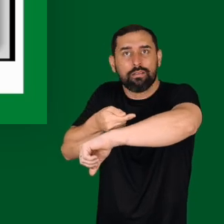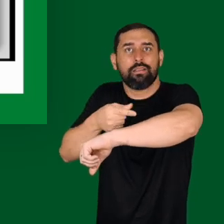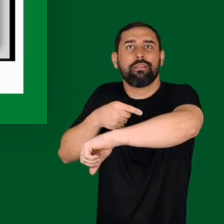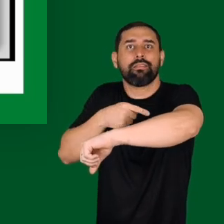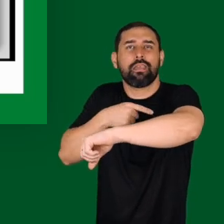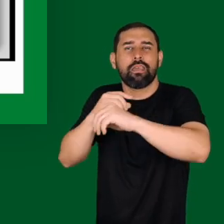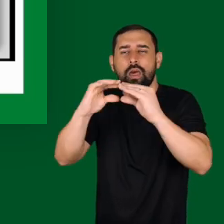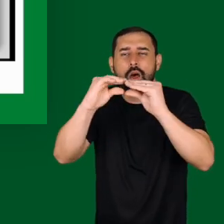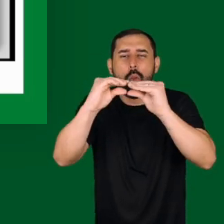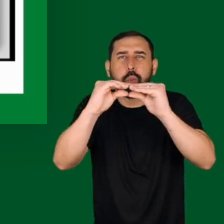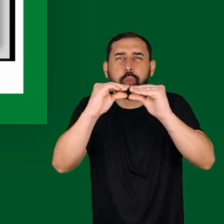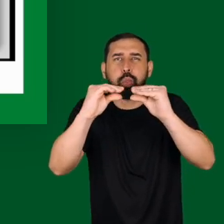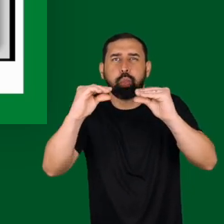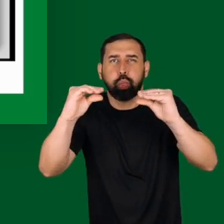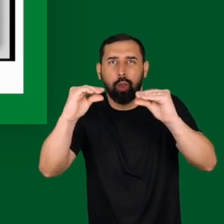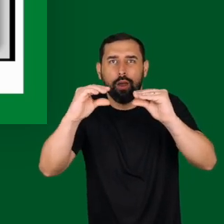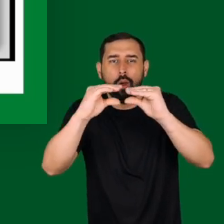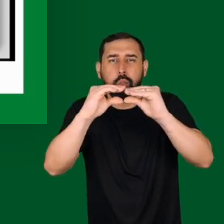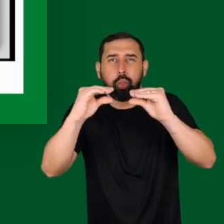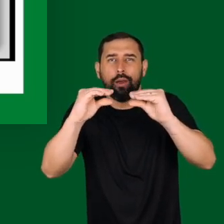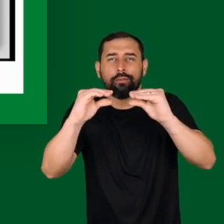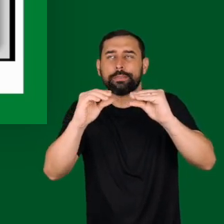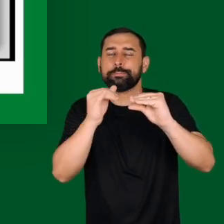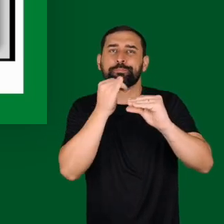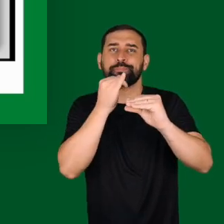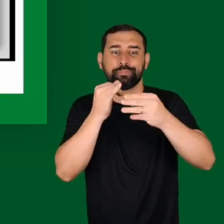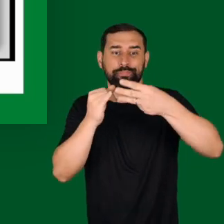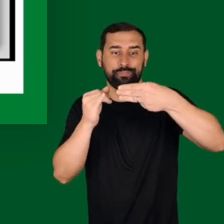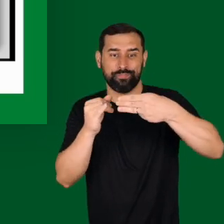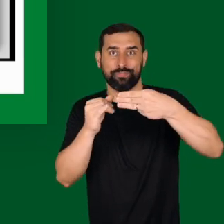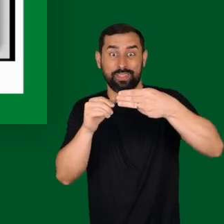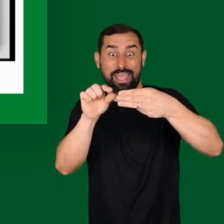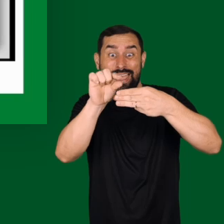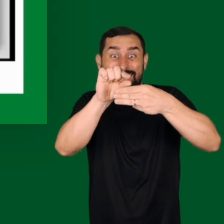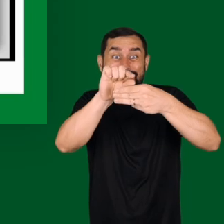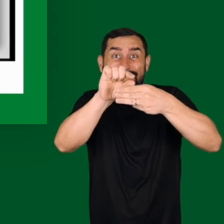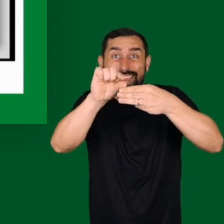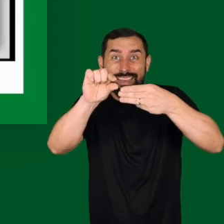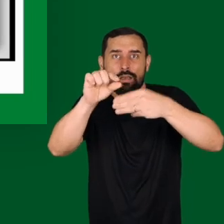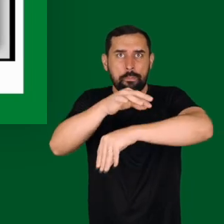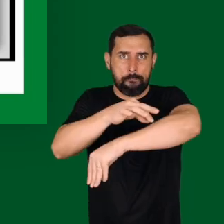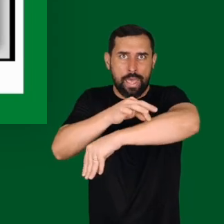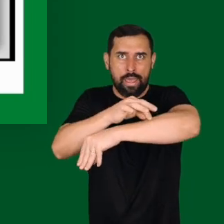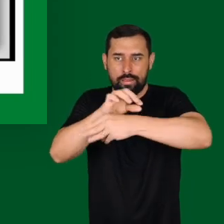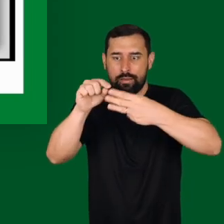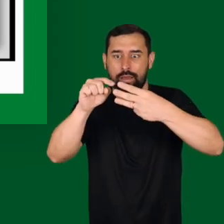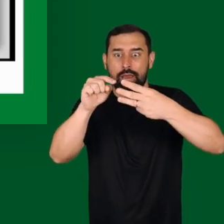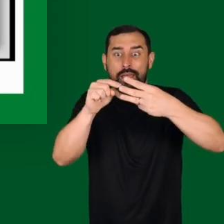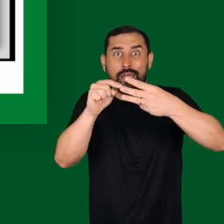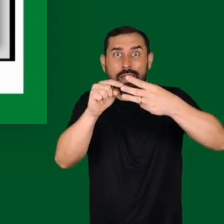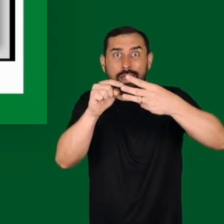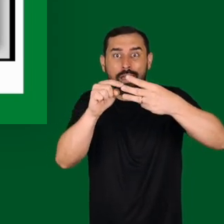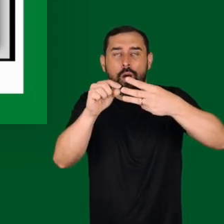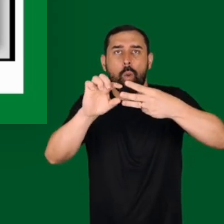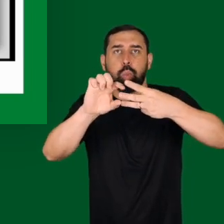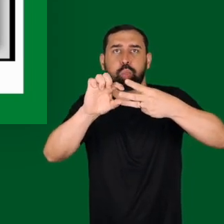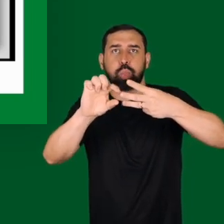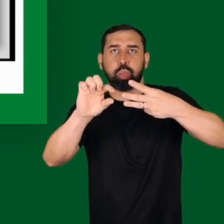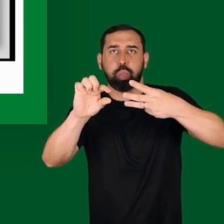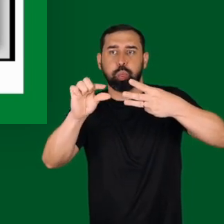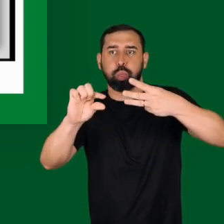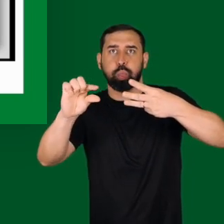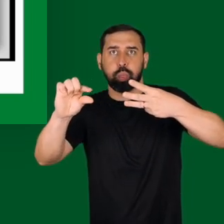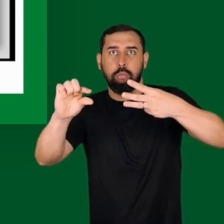da pele a gente tem um tecido que é chamado subcutâneo, que é um tecido de gordura, que é antes de chegar no músculo.